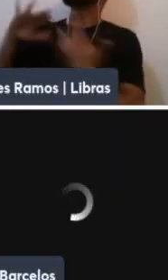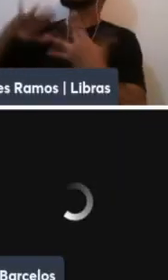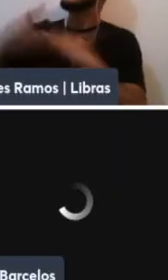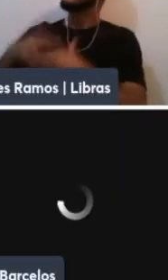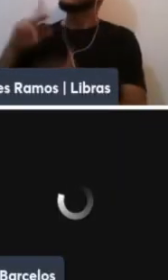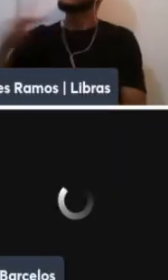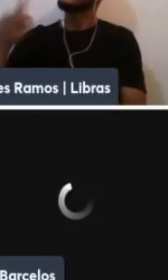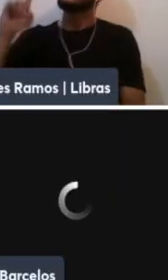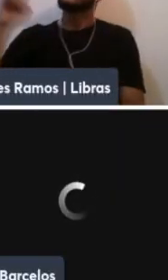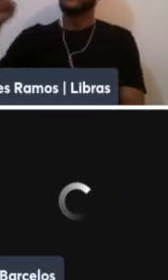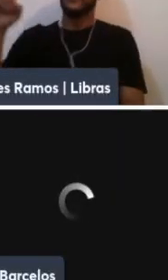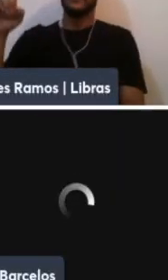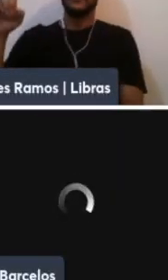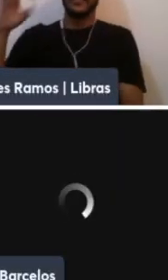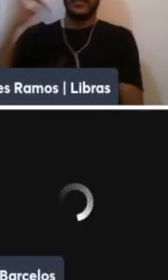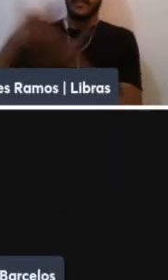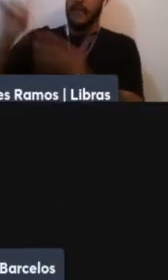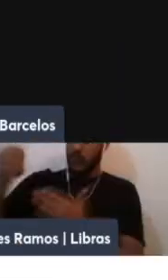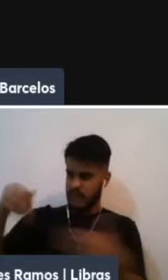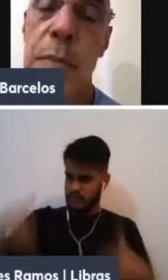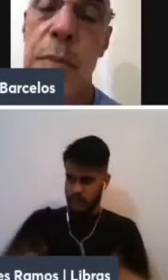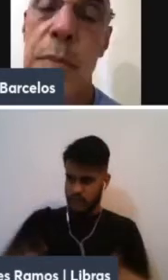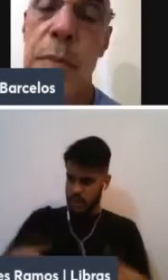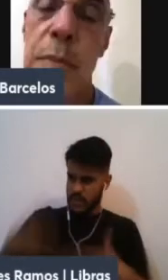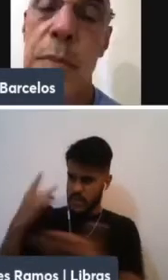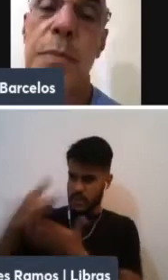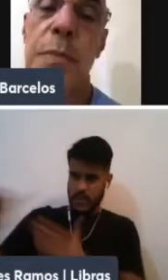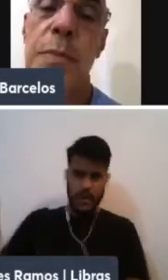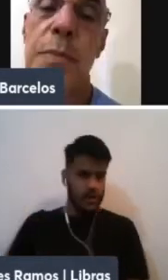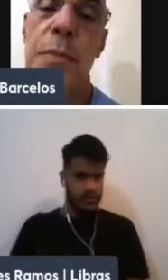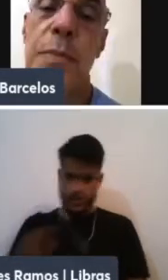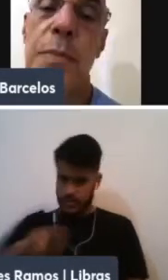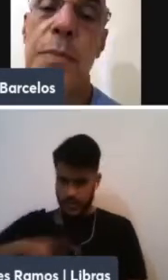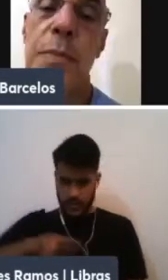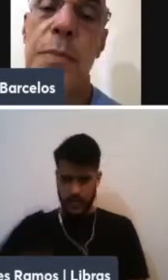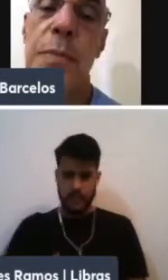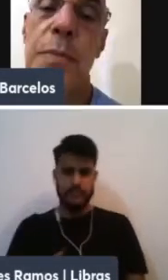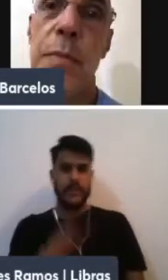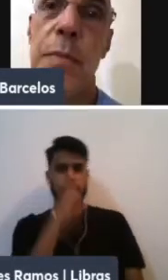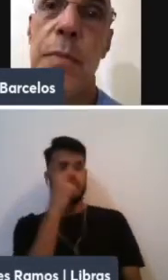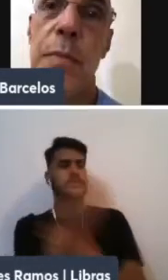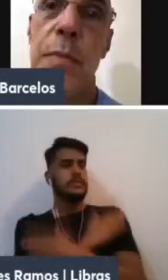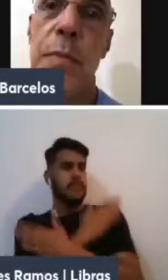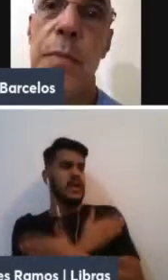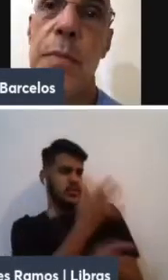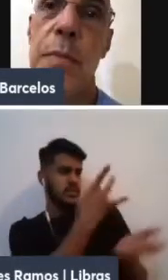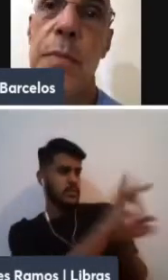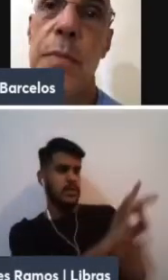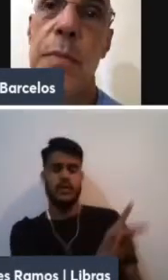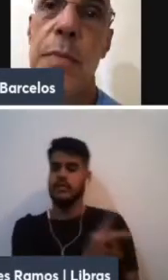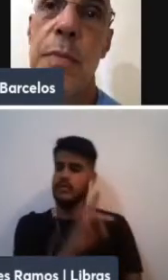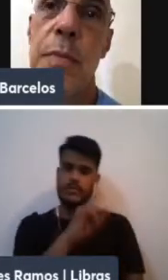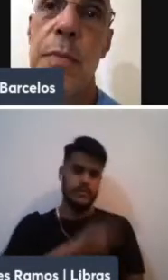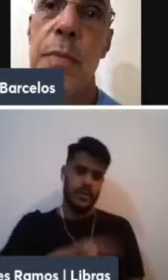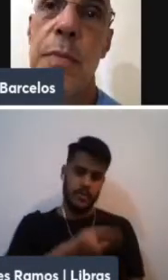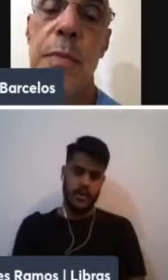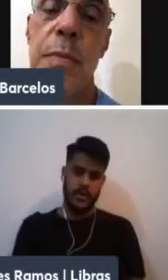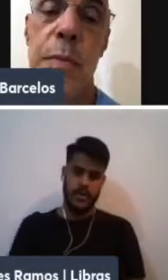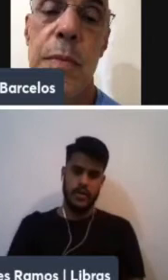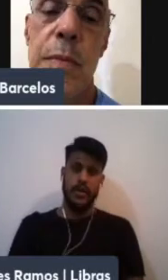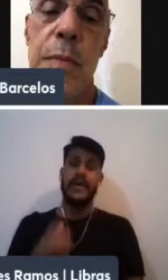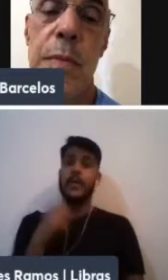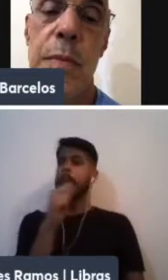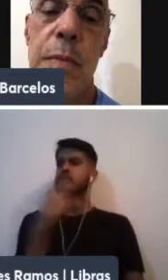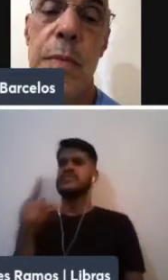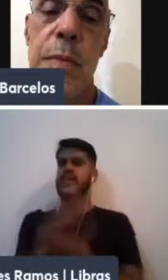O inimigo não é a fome. O inimigo não é o desemprego. O inimigo não é não ter aposentadoria.